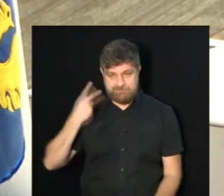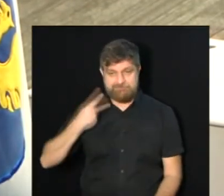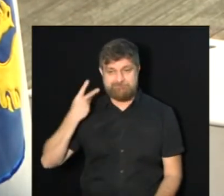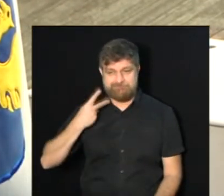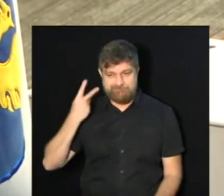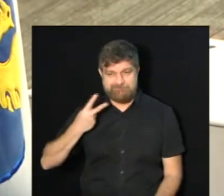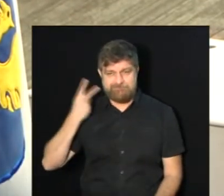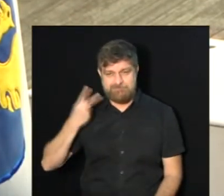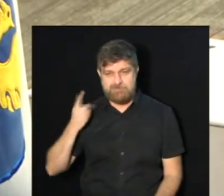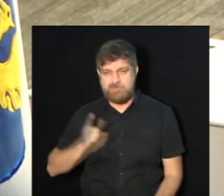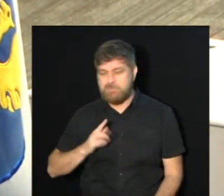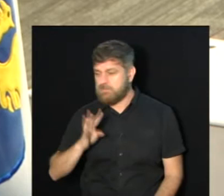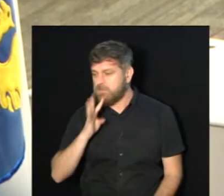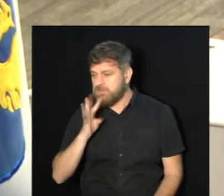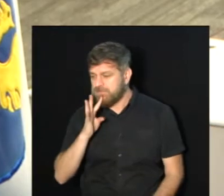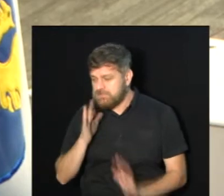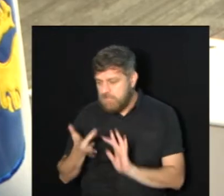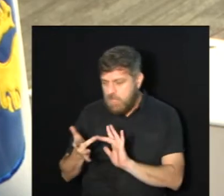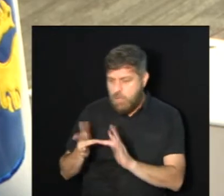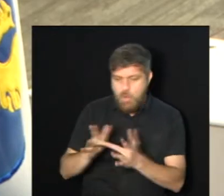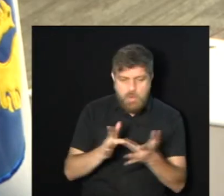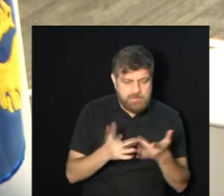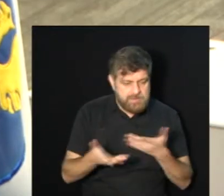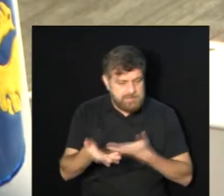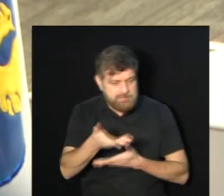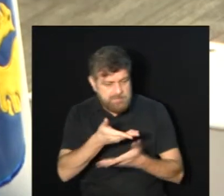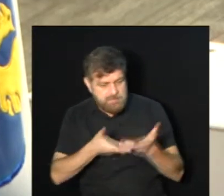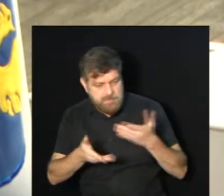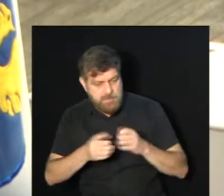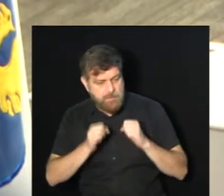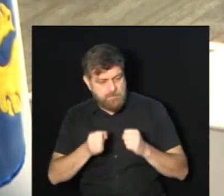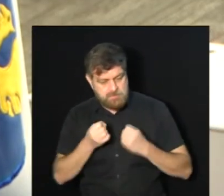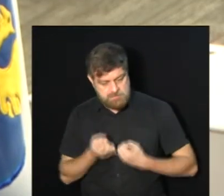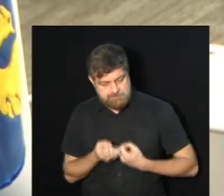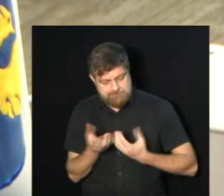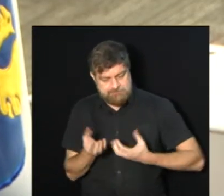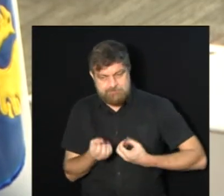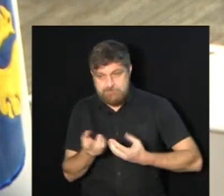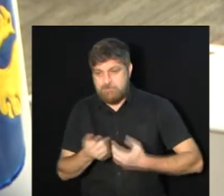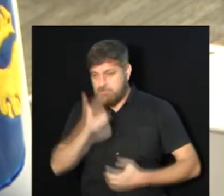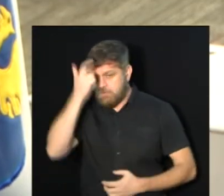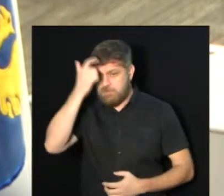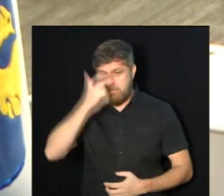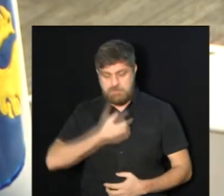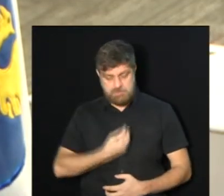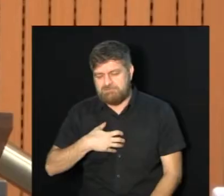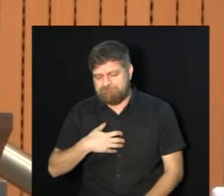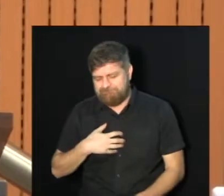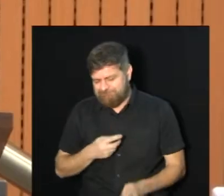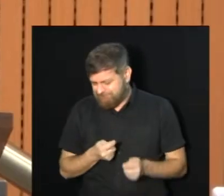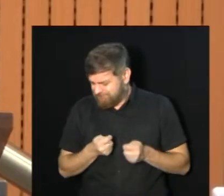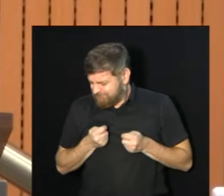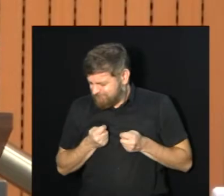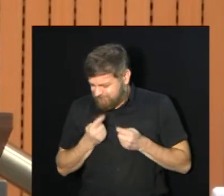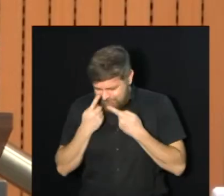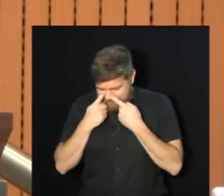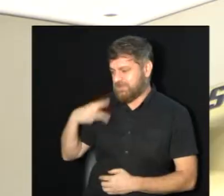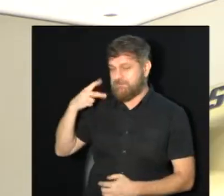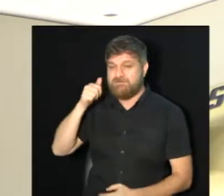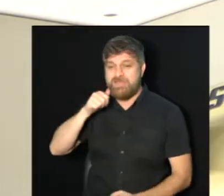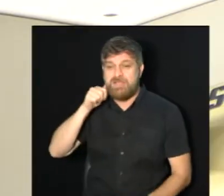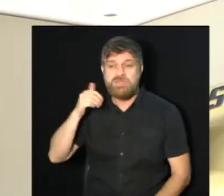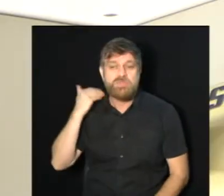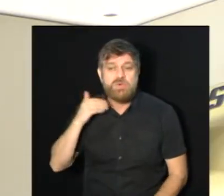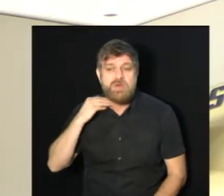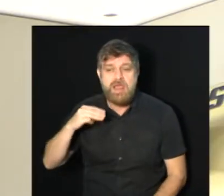que isso, você conhecer pessoas, você poder se expressar e com certeza eu vou levar isso pro resto da minha vida. E para Haru, então? É